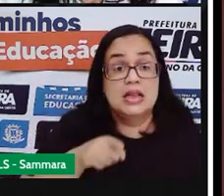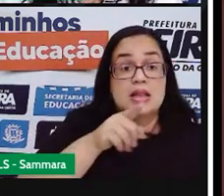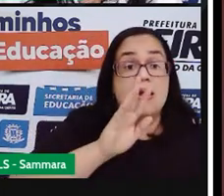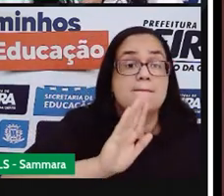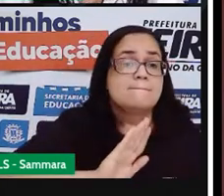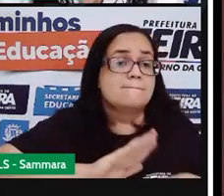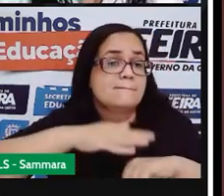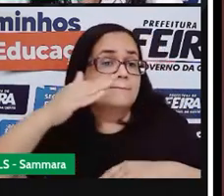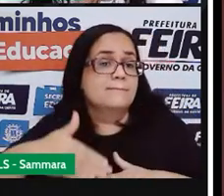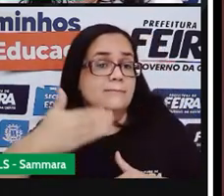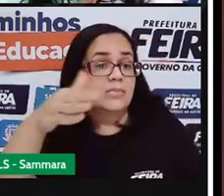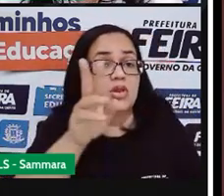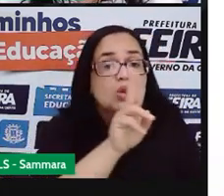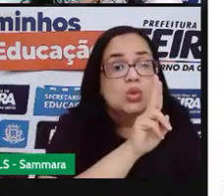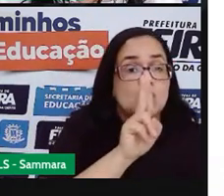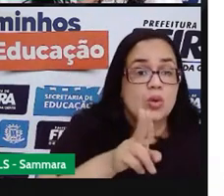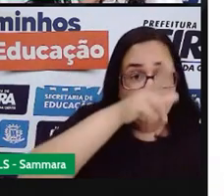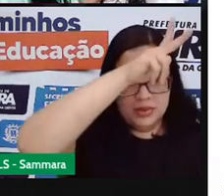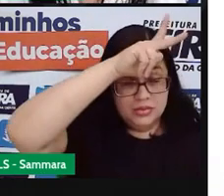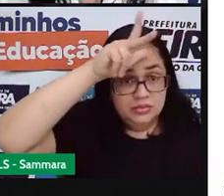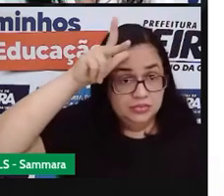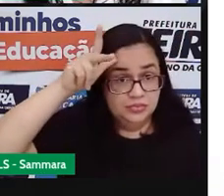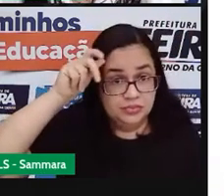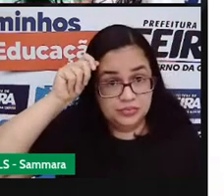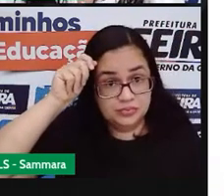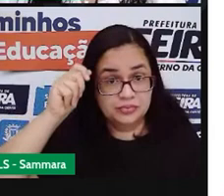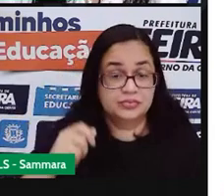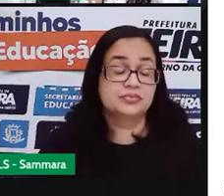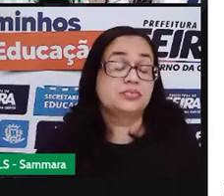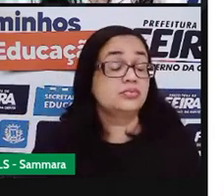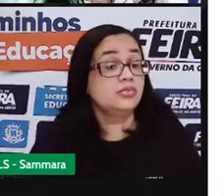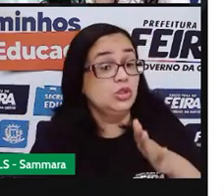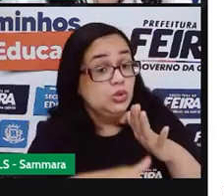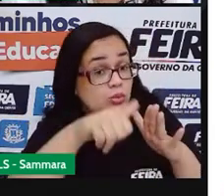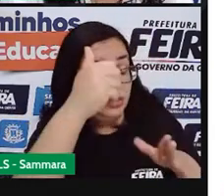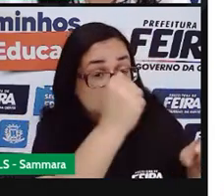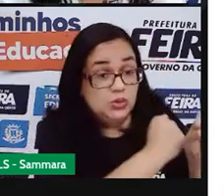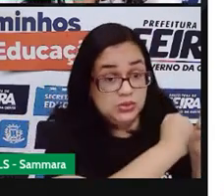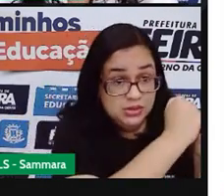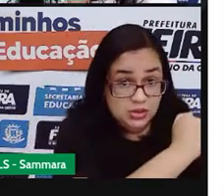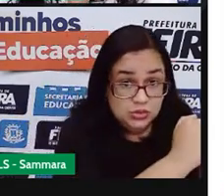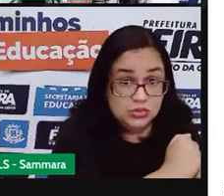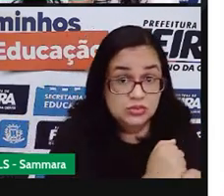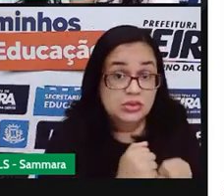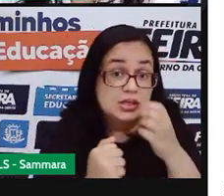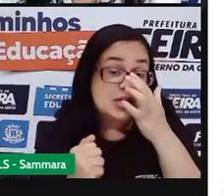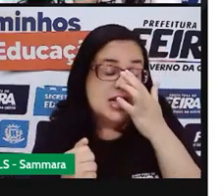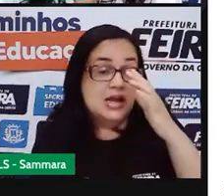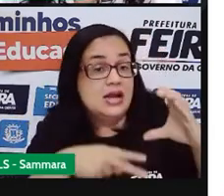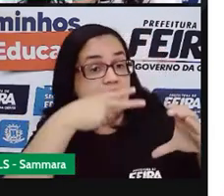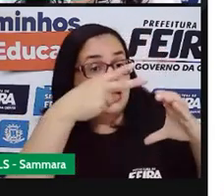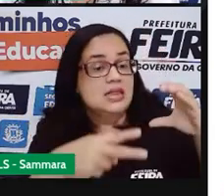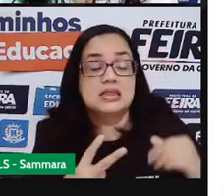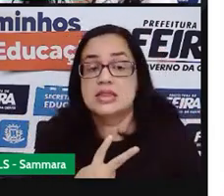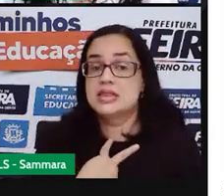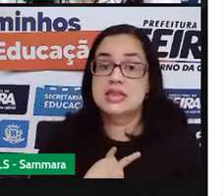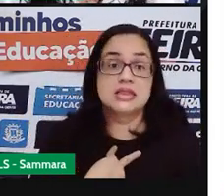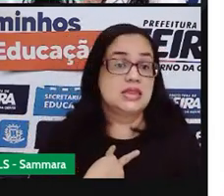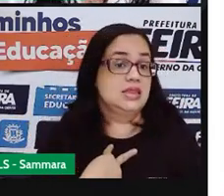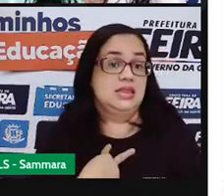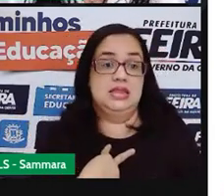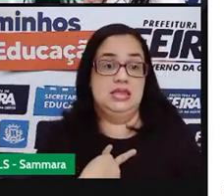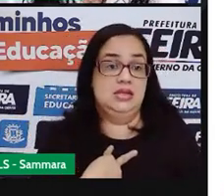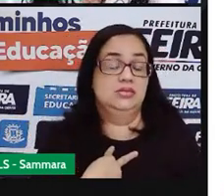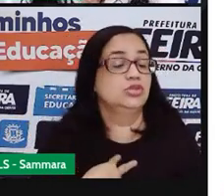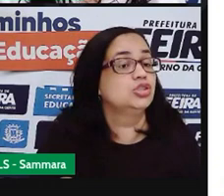mais à frente recebeu o nome de prefeito. Nos primeiros anos, a Câmara não possuía